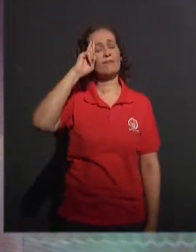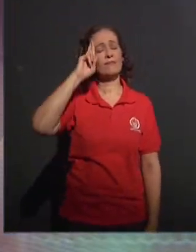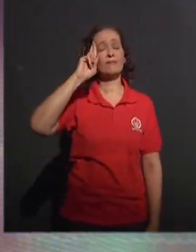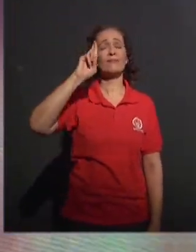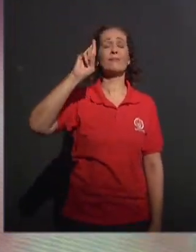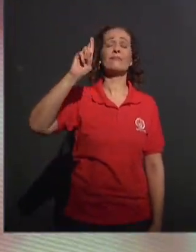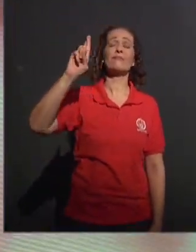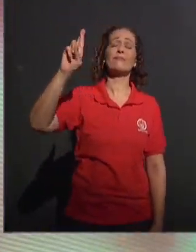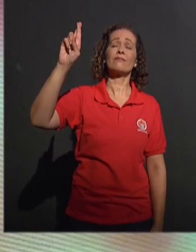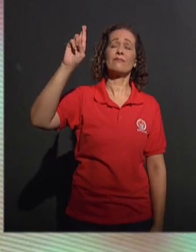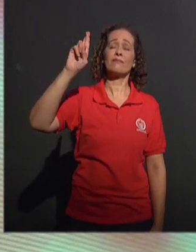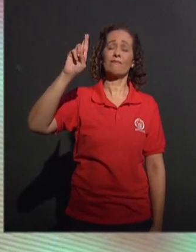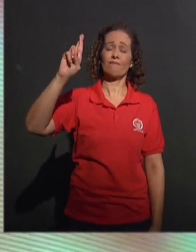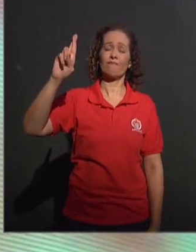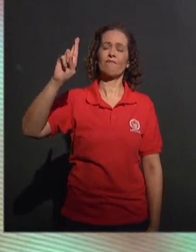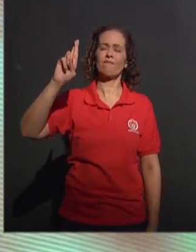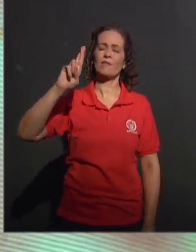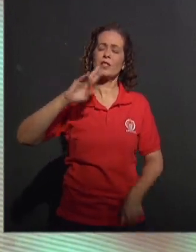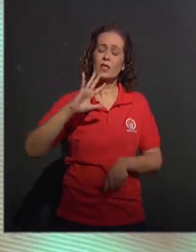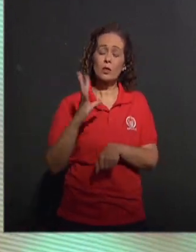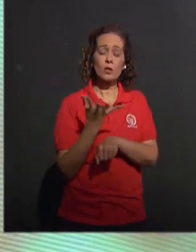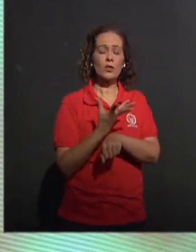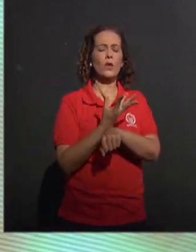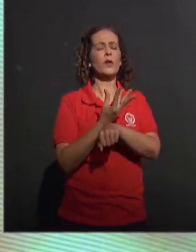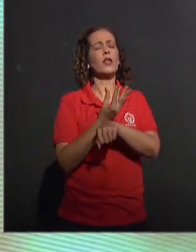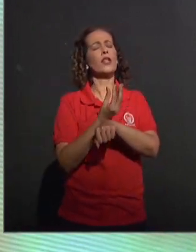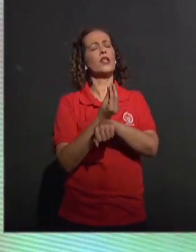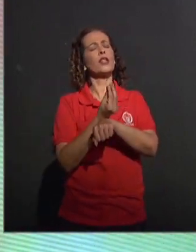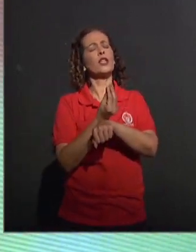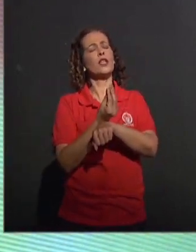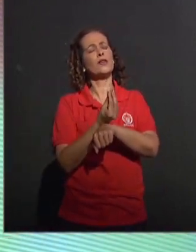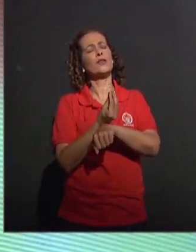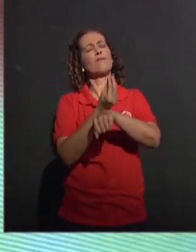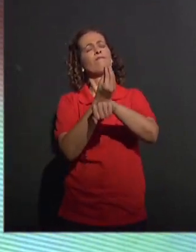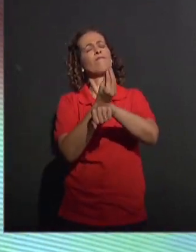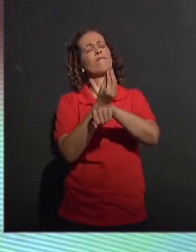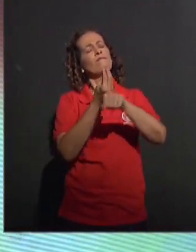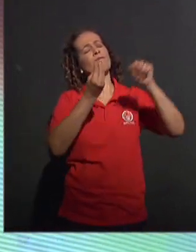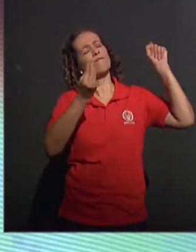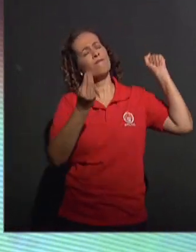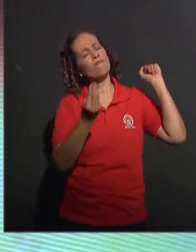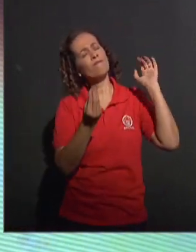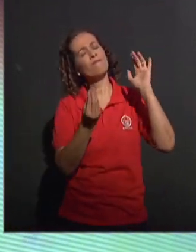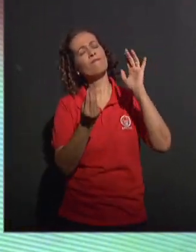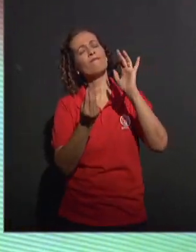Levanta, Pai, a Tua igreja, levanta Teus filhos, Senhor.